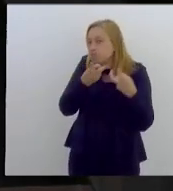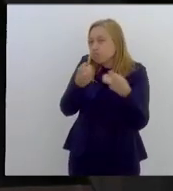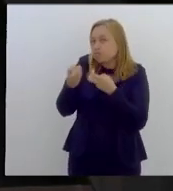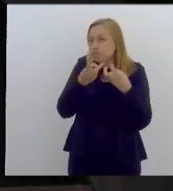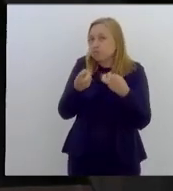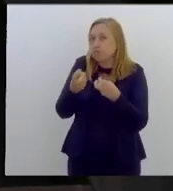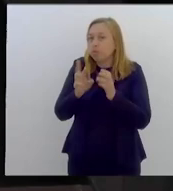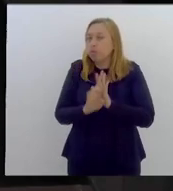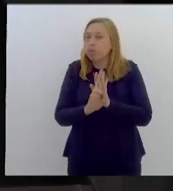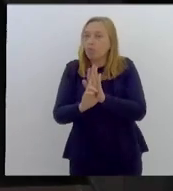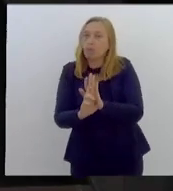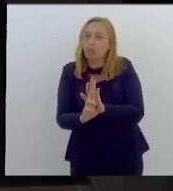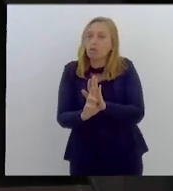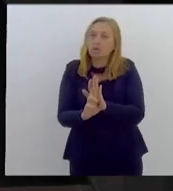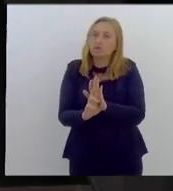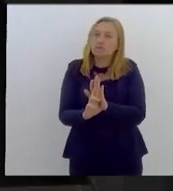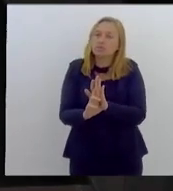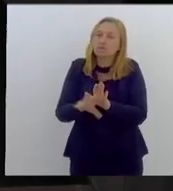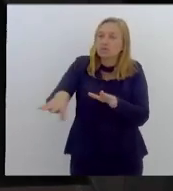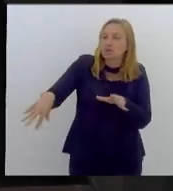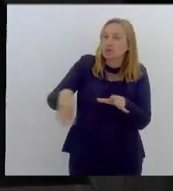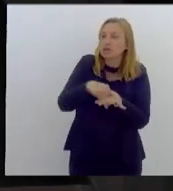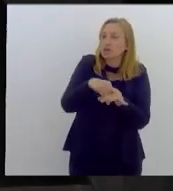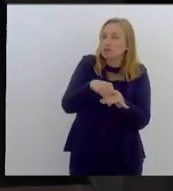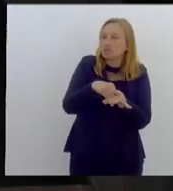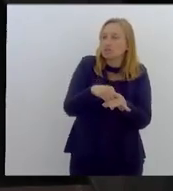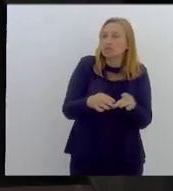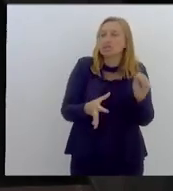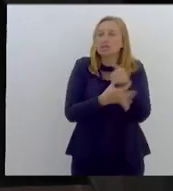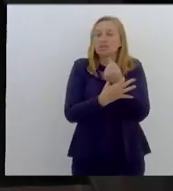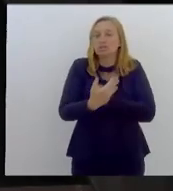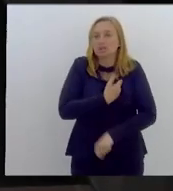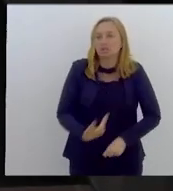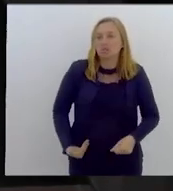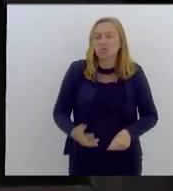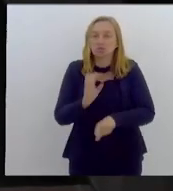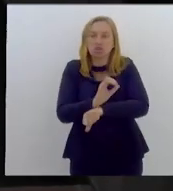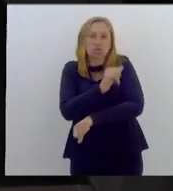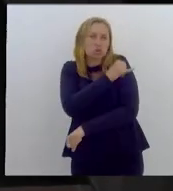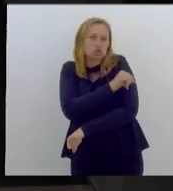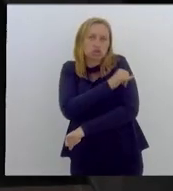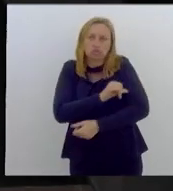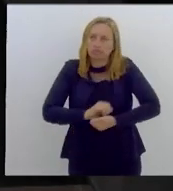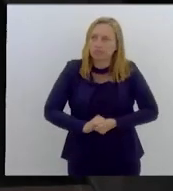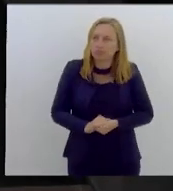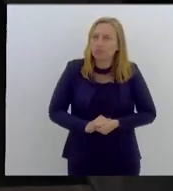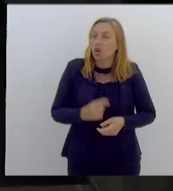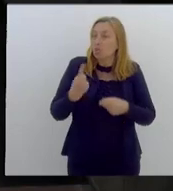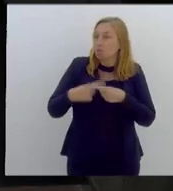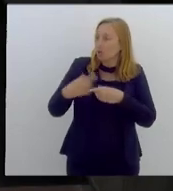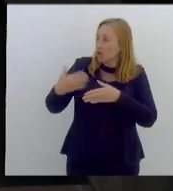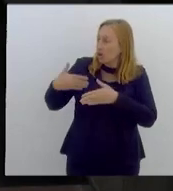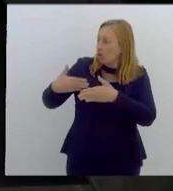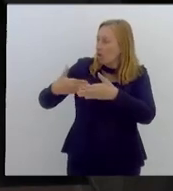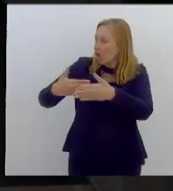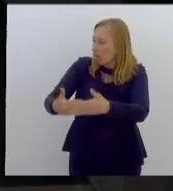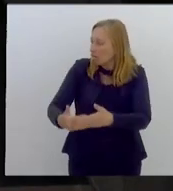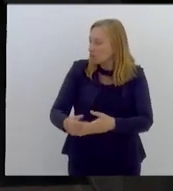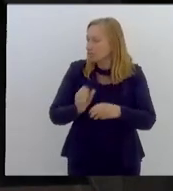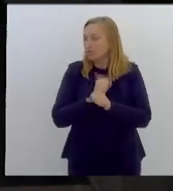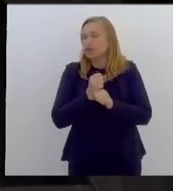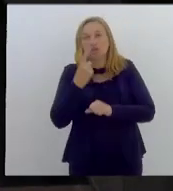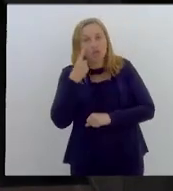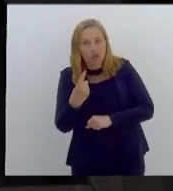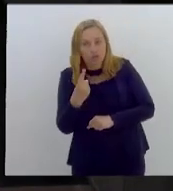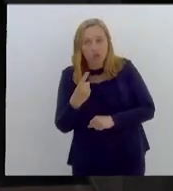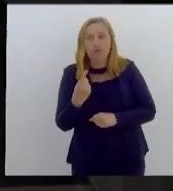que, que representa esse incremento na segurança pública do estado do Rio de Janeiro. Porque, ao longo dos anos, a gente já viu